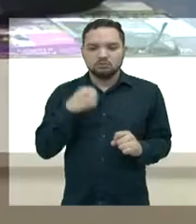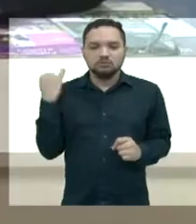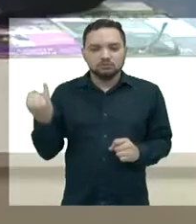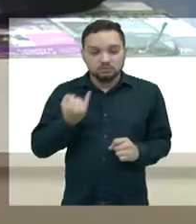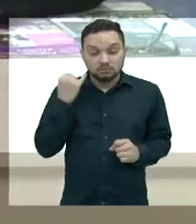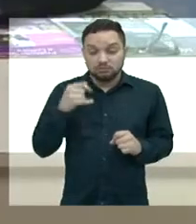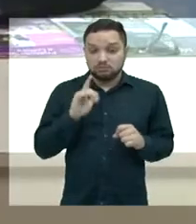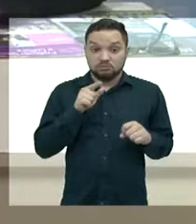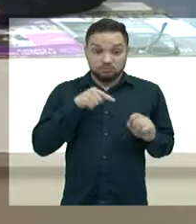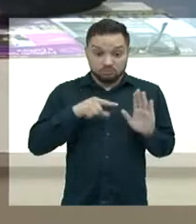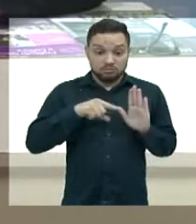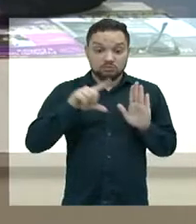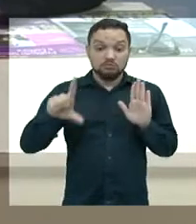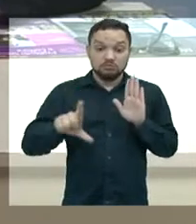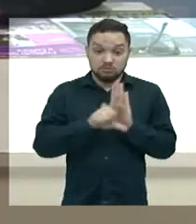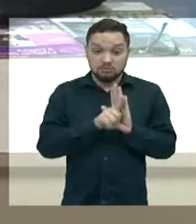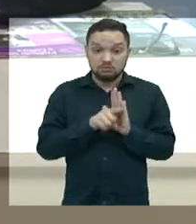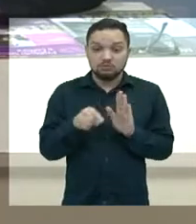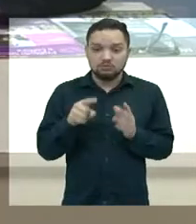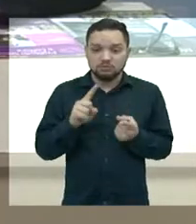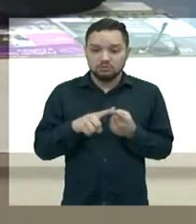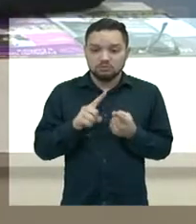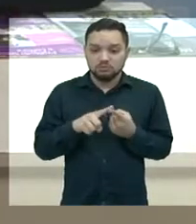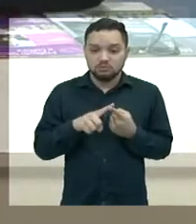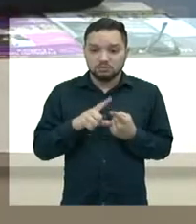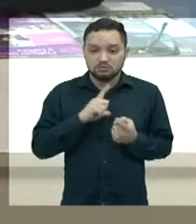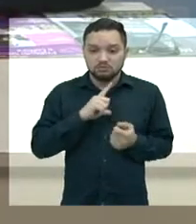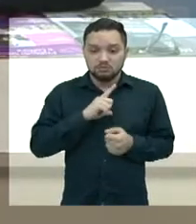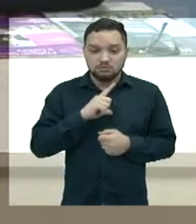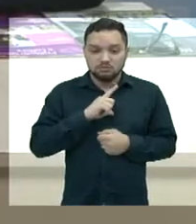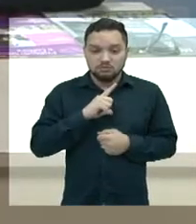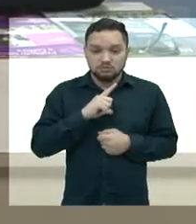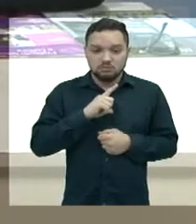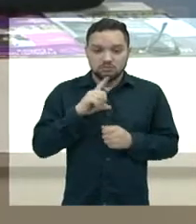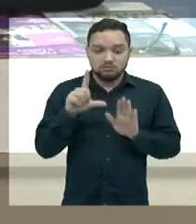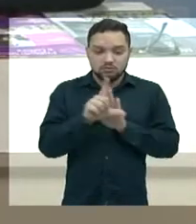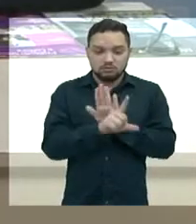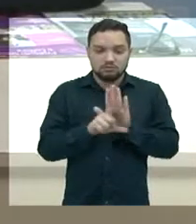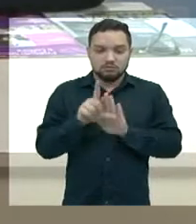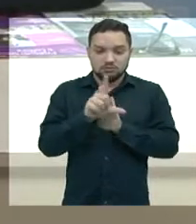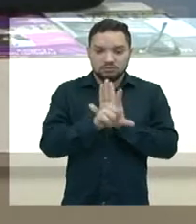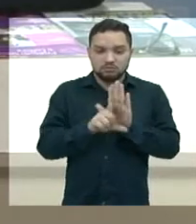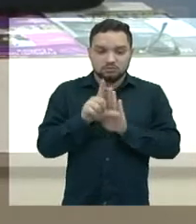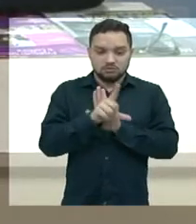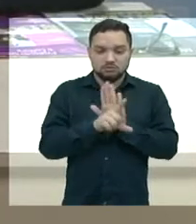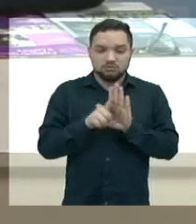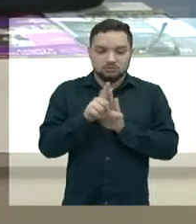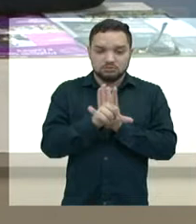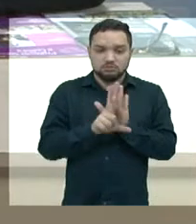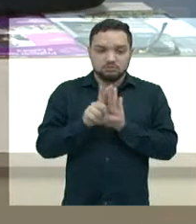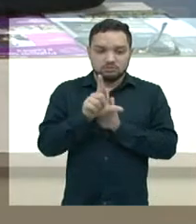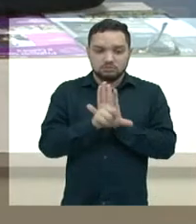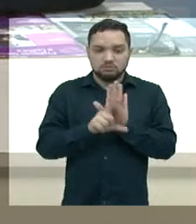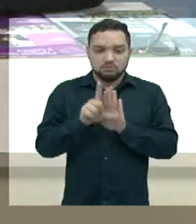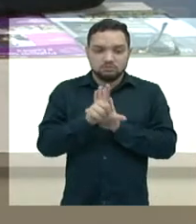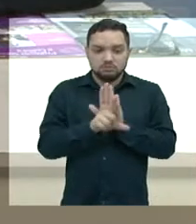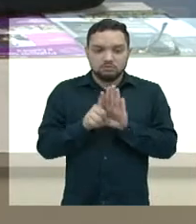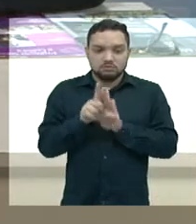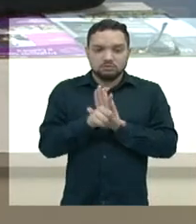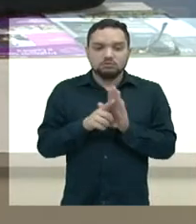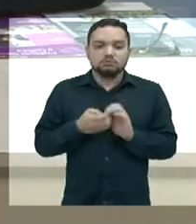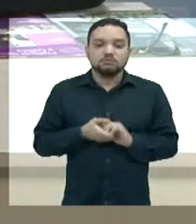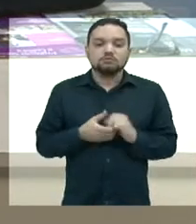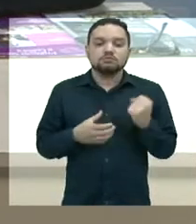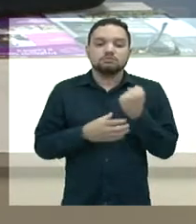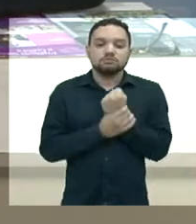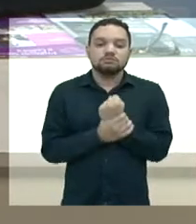uma lei e o senhor também tem uma legislação aprovada a partir do seu mandato, uma lei que garante